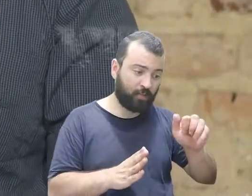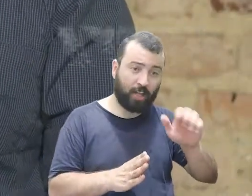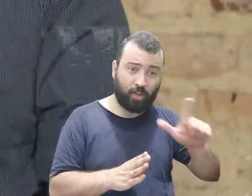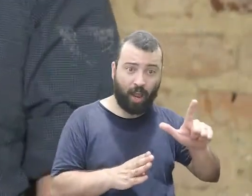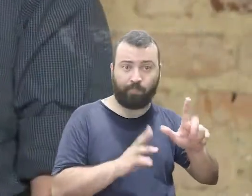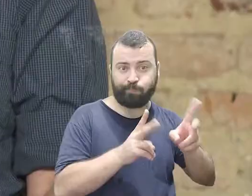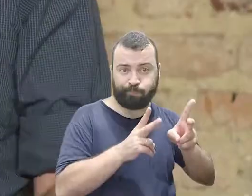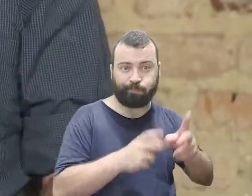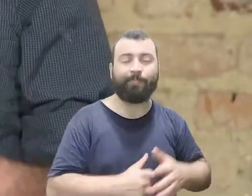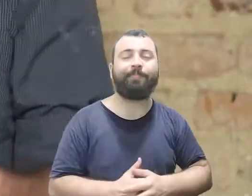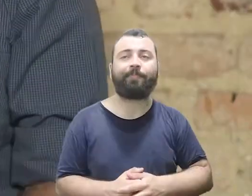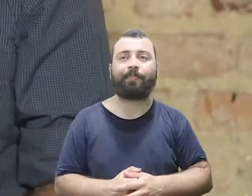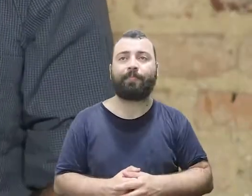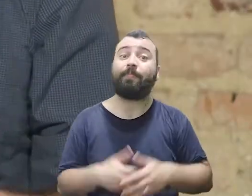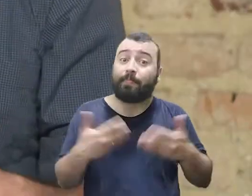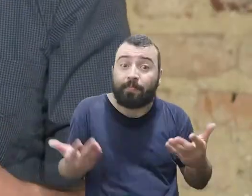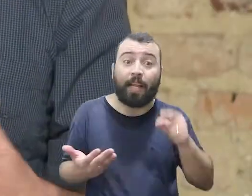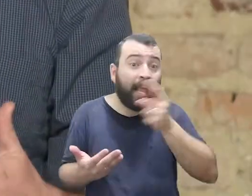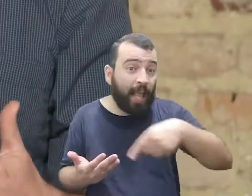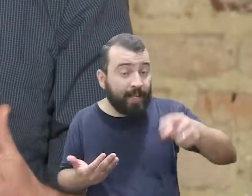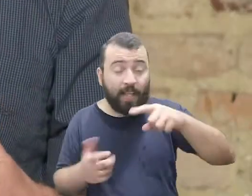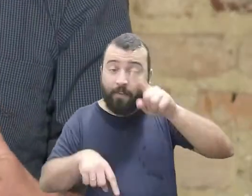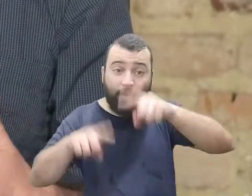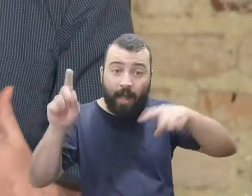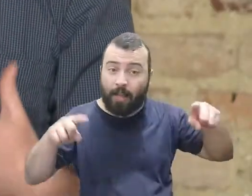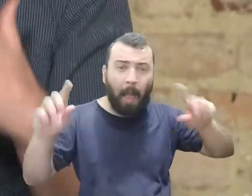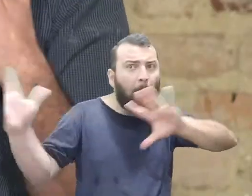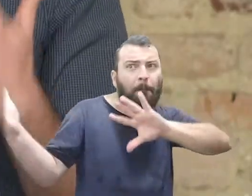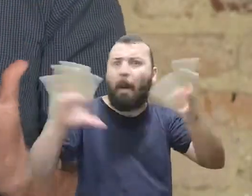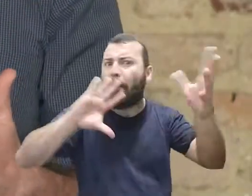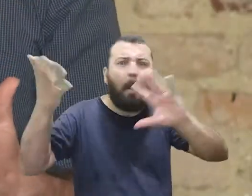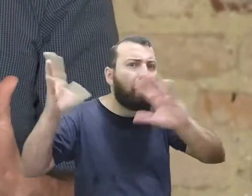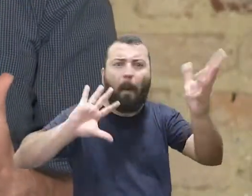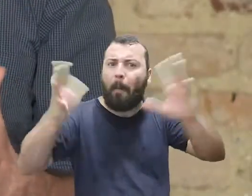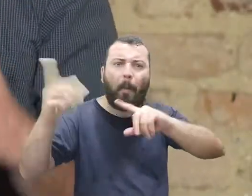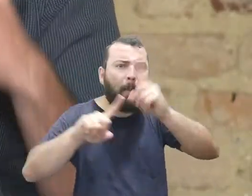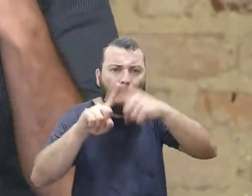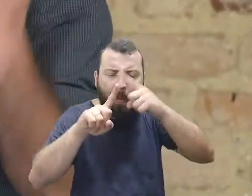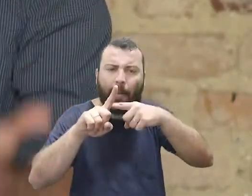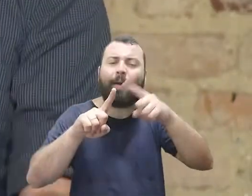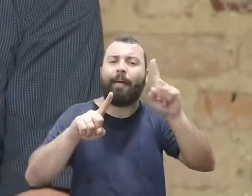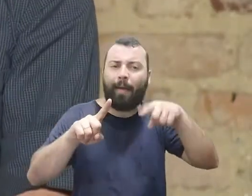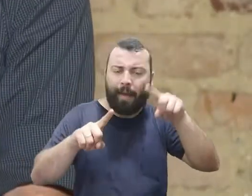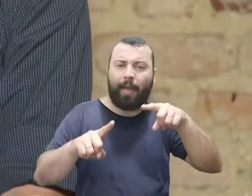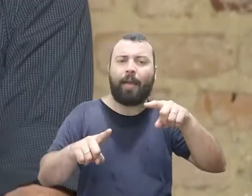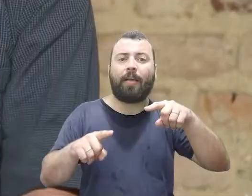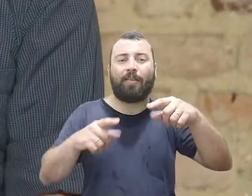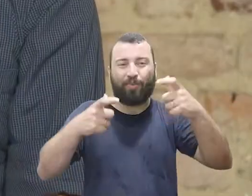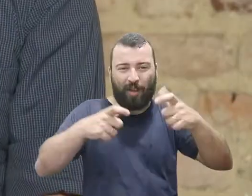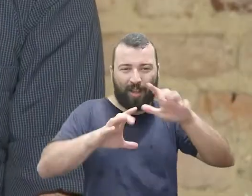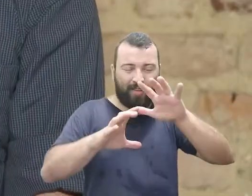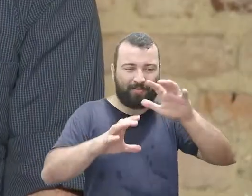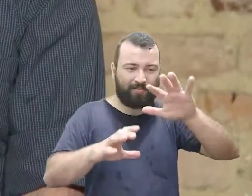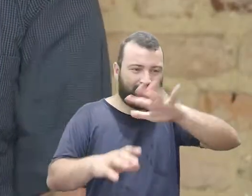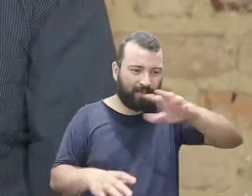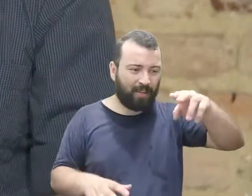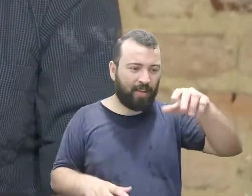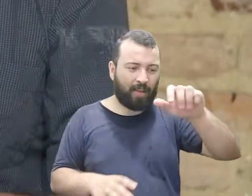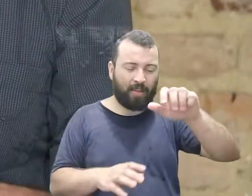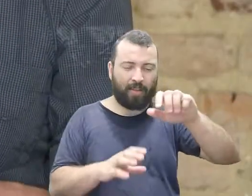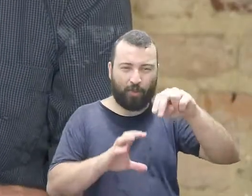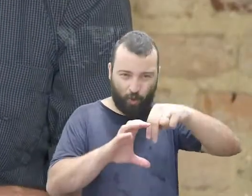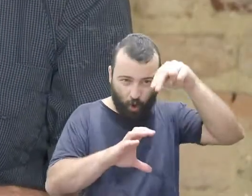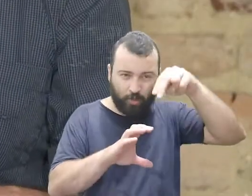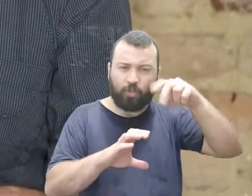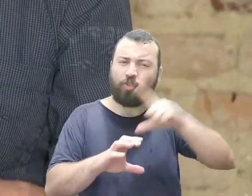estabelece. Bem, essas variações tão bruscas de temperaturas, medidas sobretudo no Atlântico Norte, têm